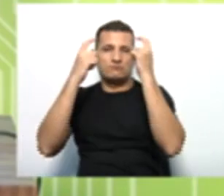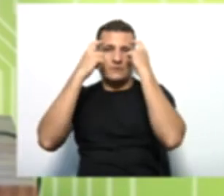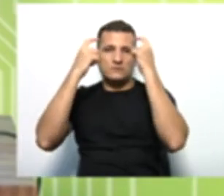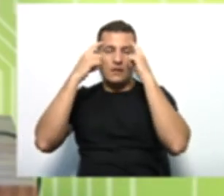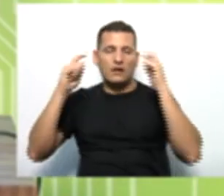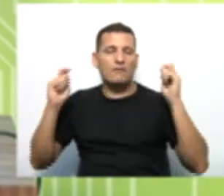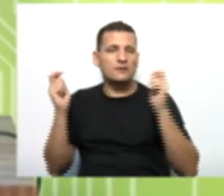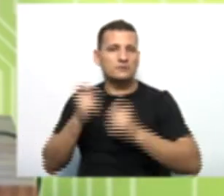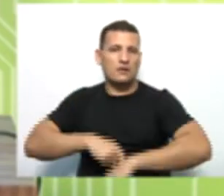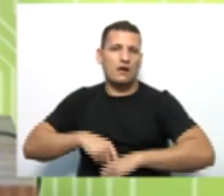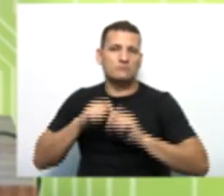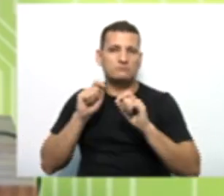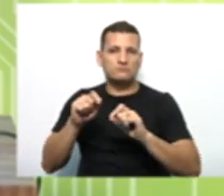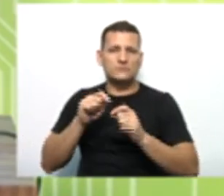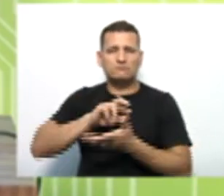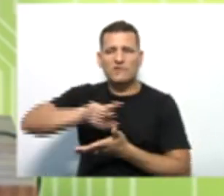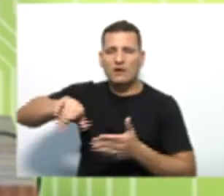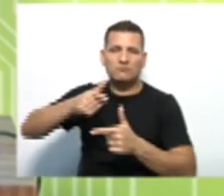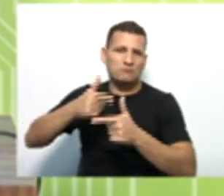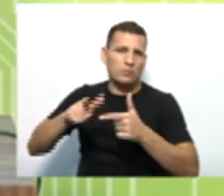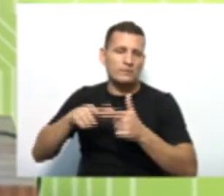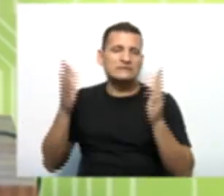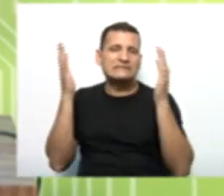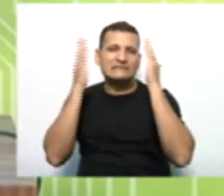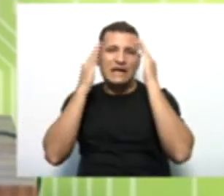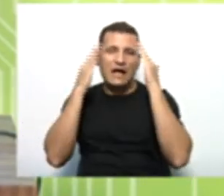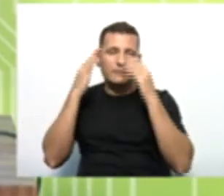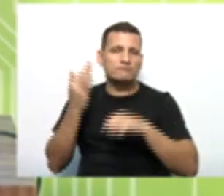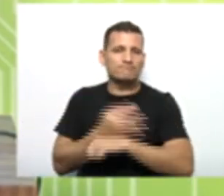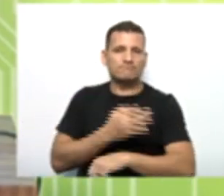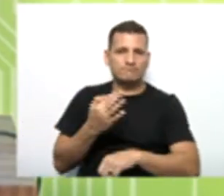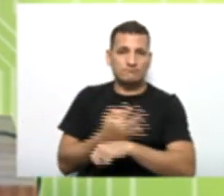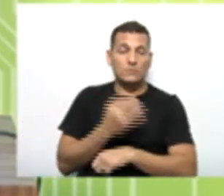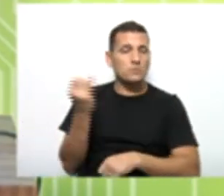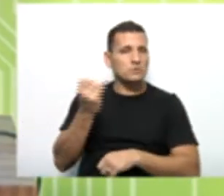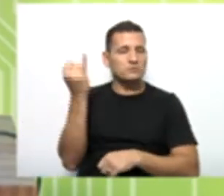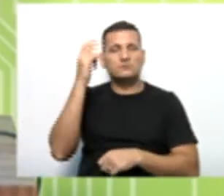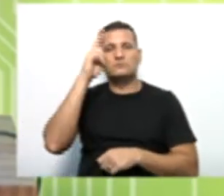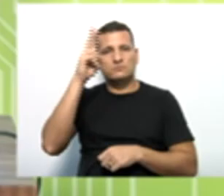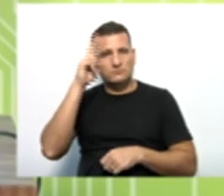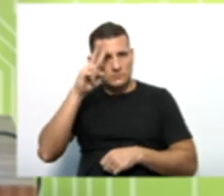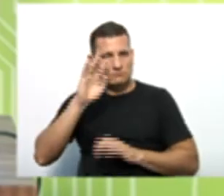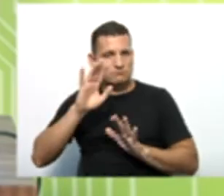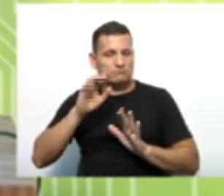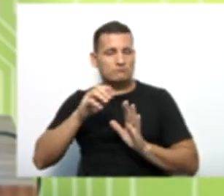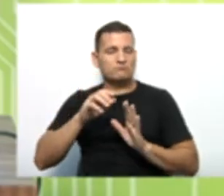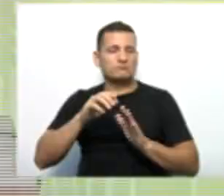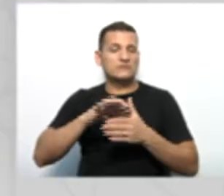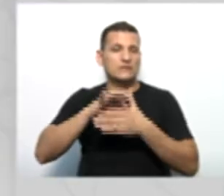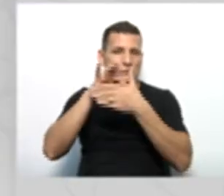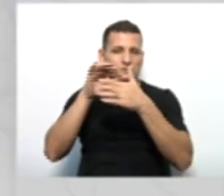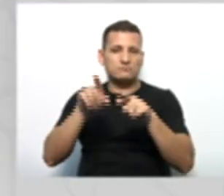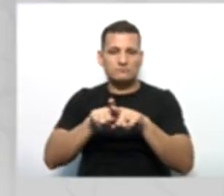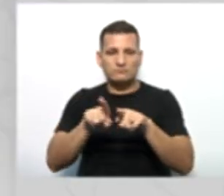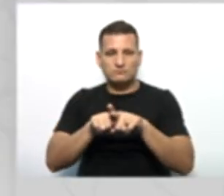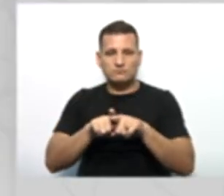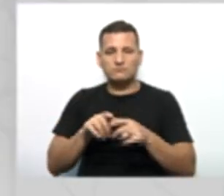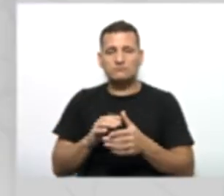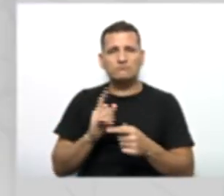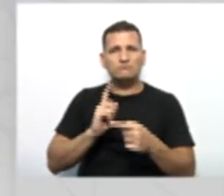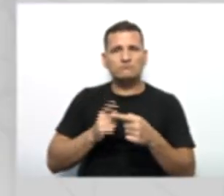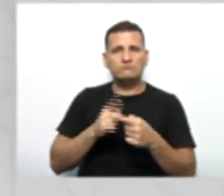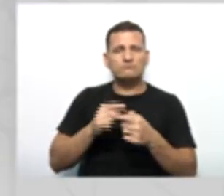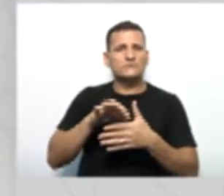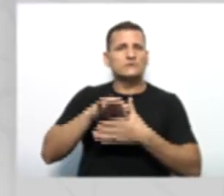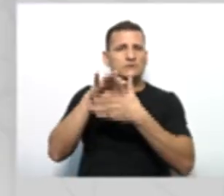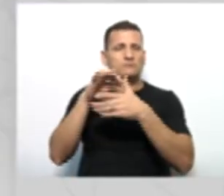capacidade de lidar com as adversidades. E é importante lembrar desse aspecto da liderança, porque o líder